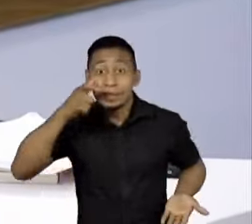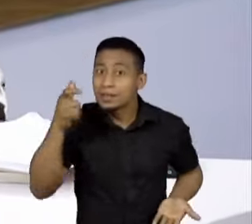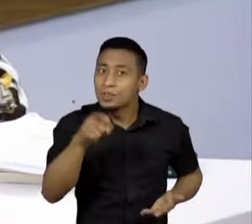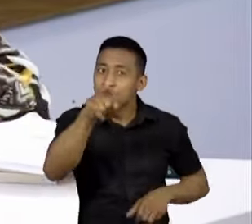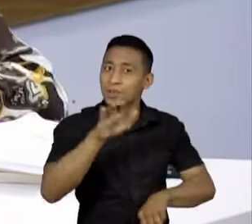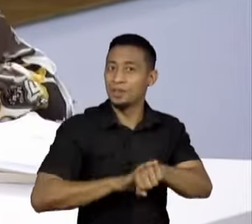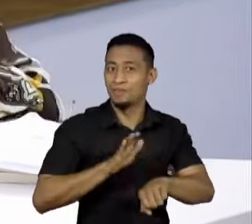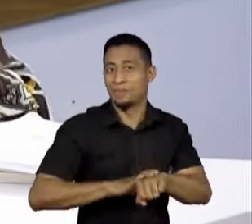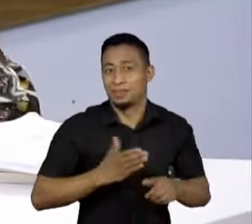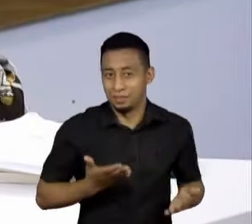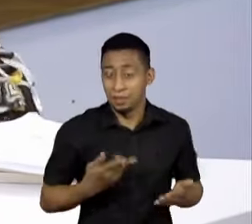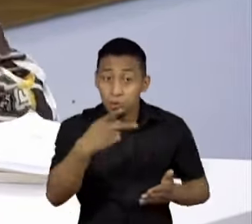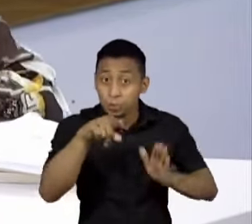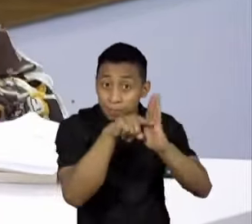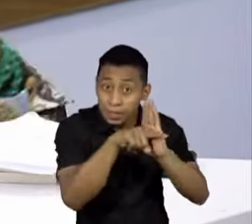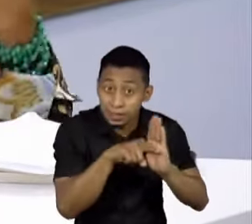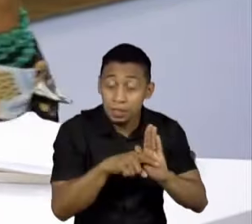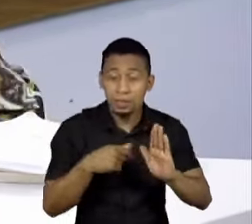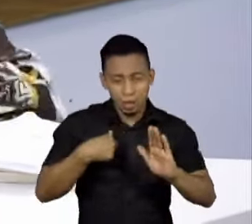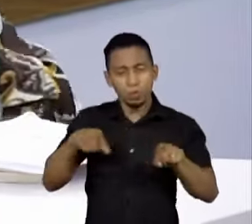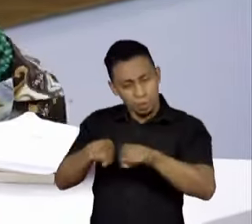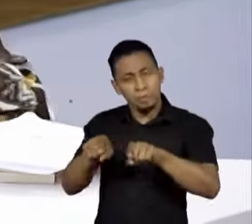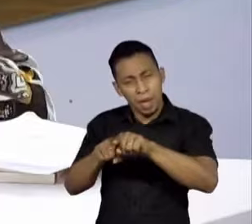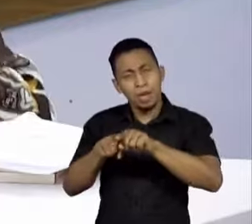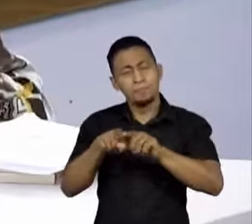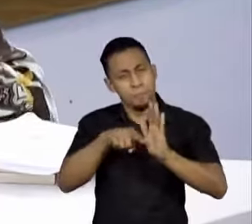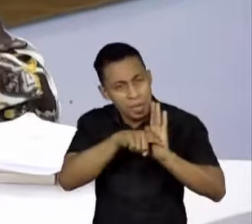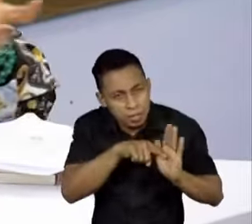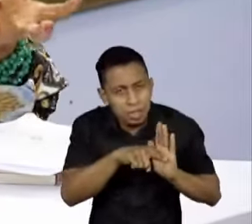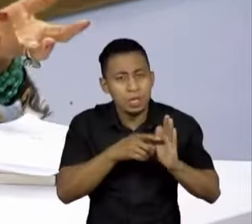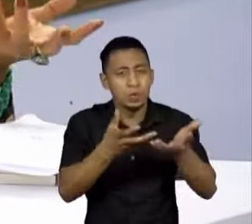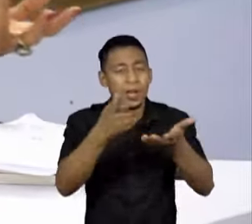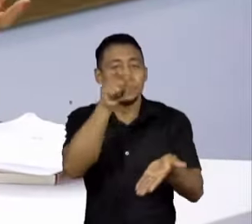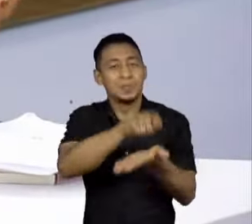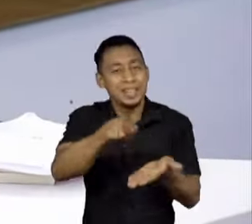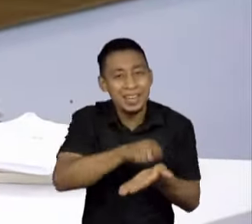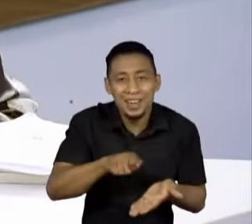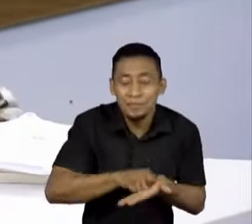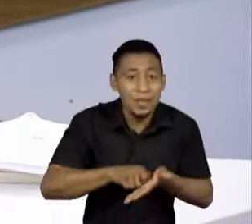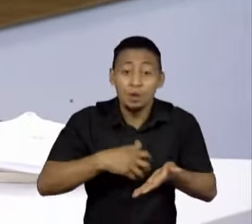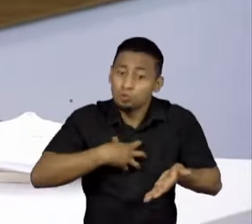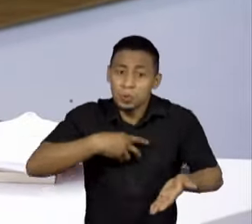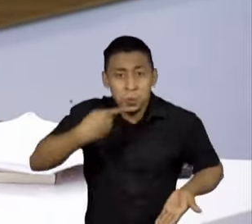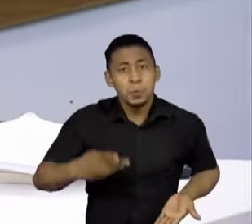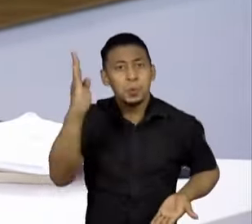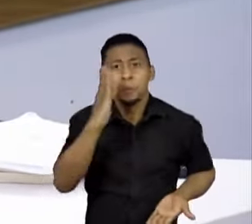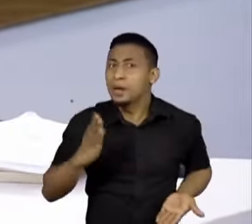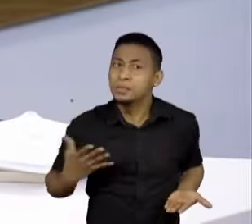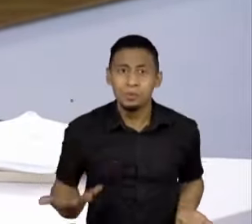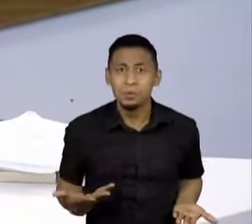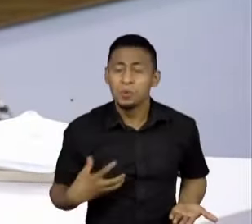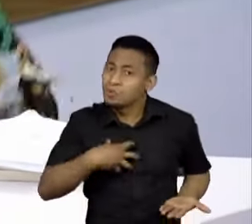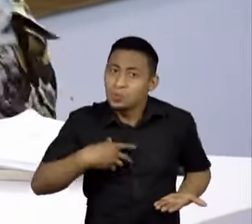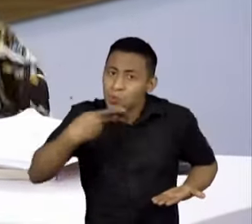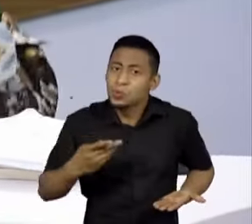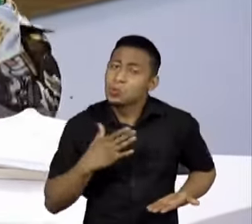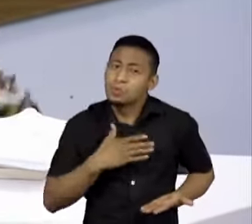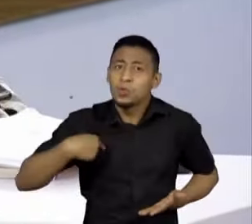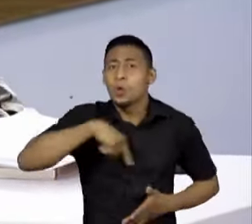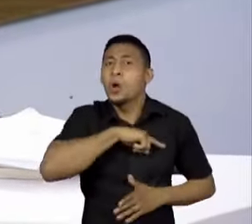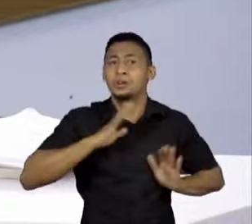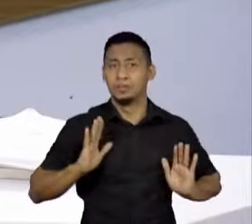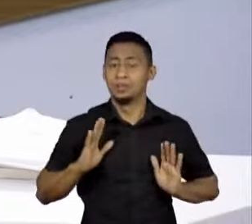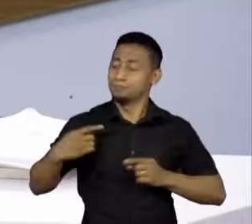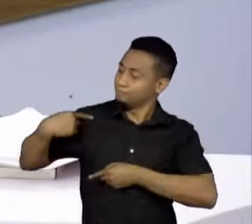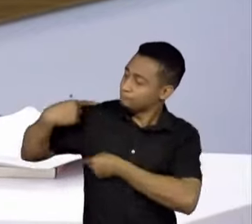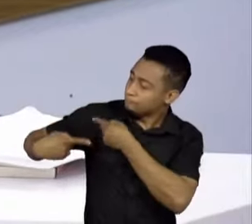dessa pesquisa mesmo, eu também faço isso, quero escrever esse brasileiro que a gente é, que nós também somos herdeiros